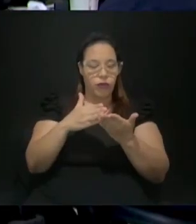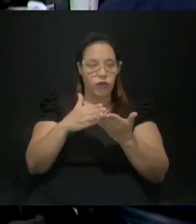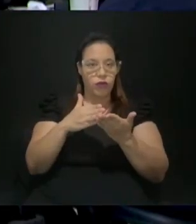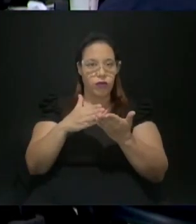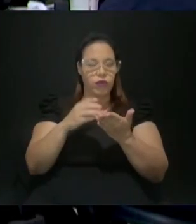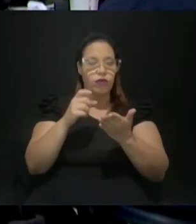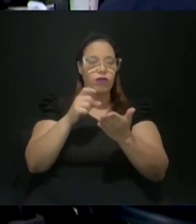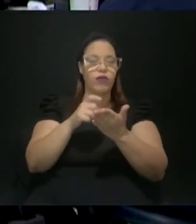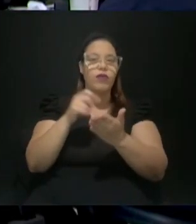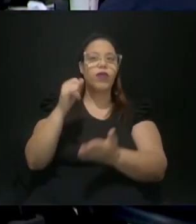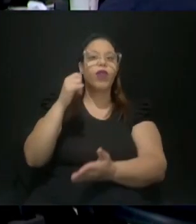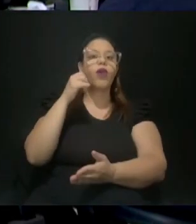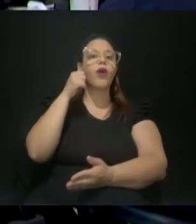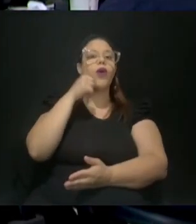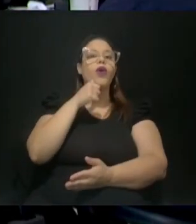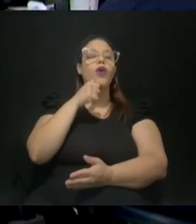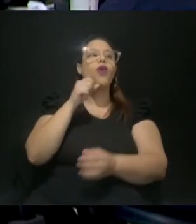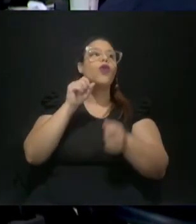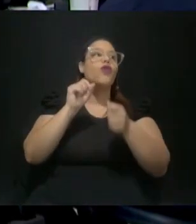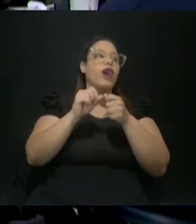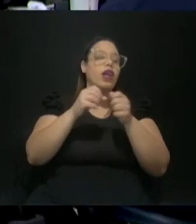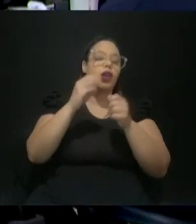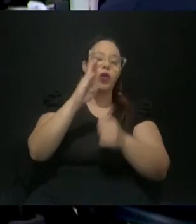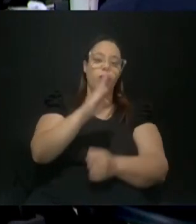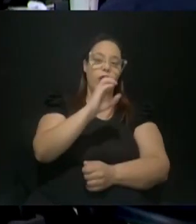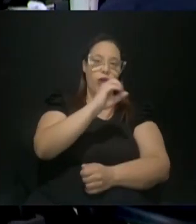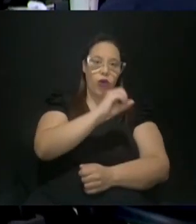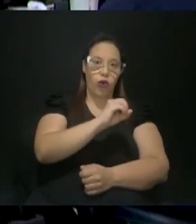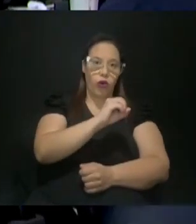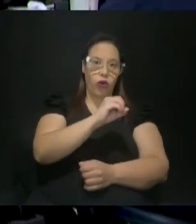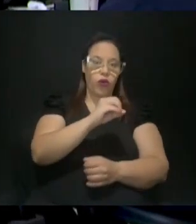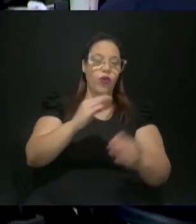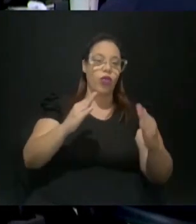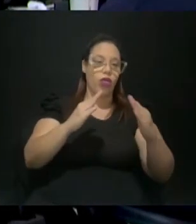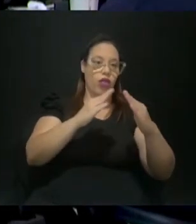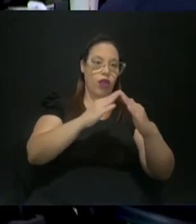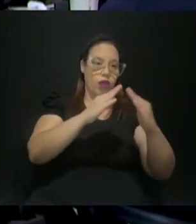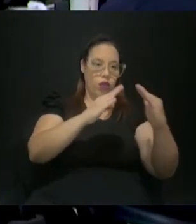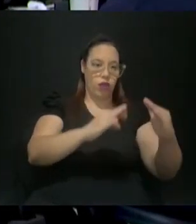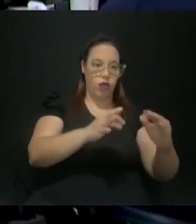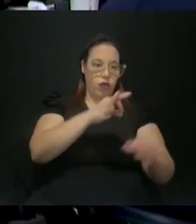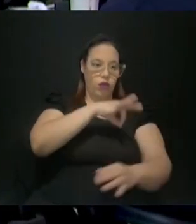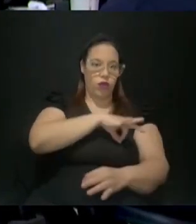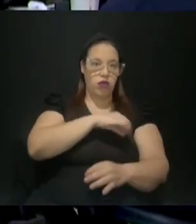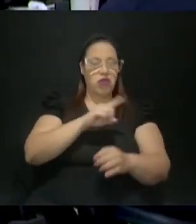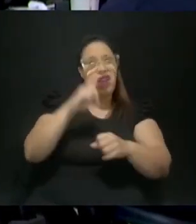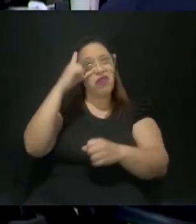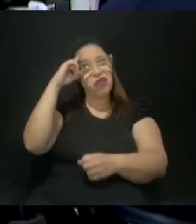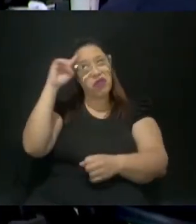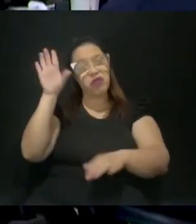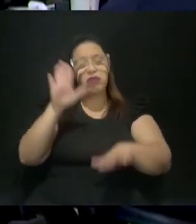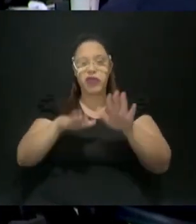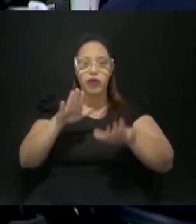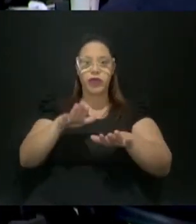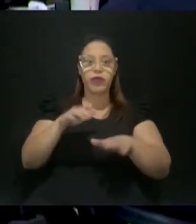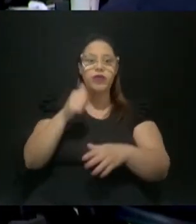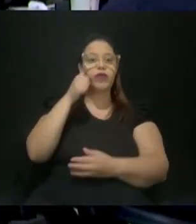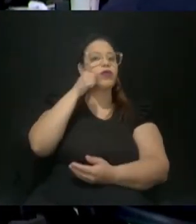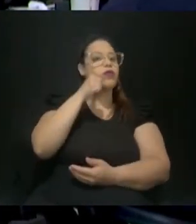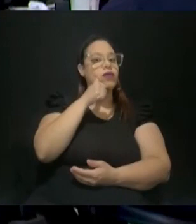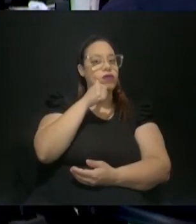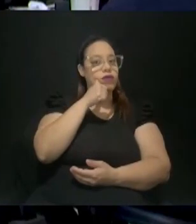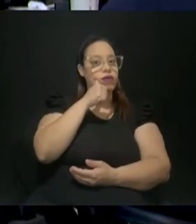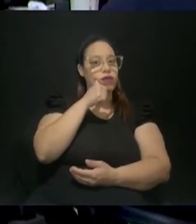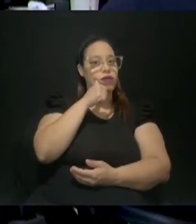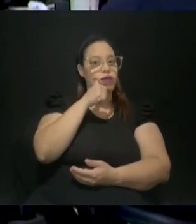faz o boletim de ocorrência, está dentro da delegacia, ou leva ainda uns dias? A mulher precisa aderir ao programa